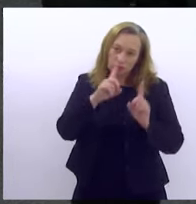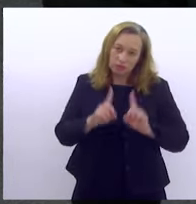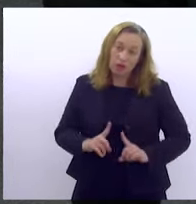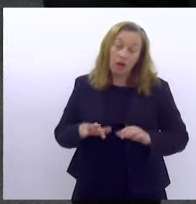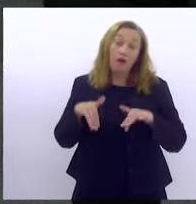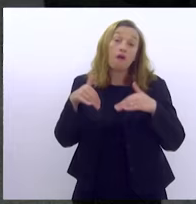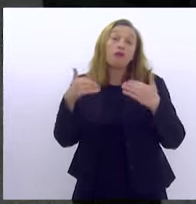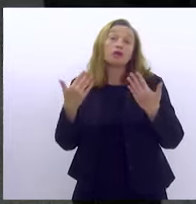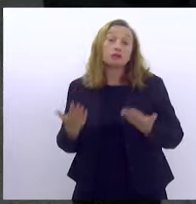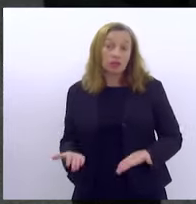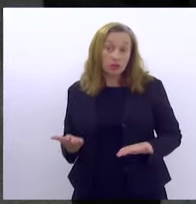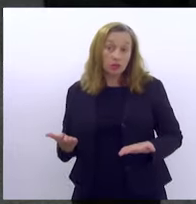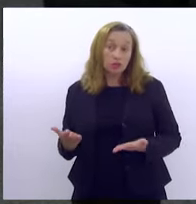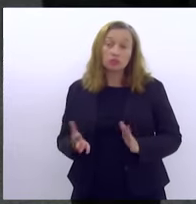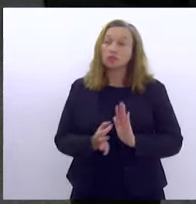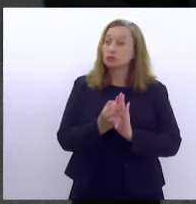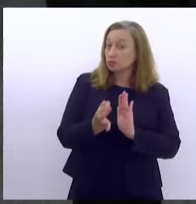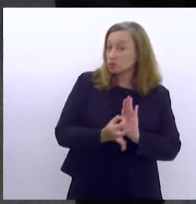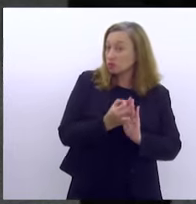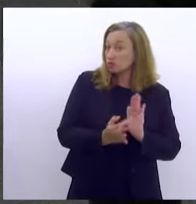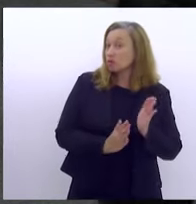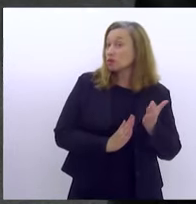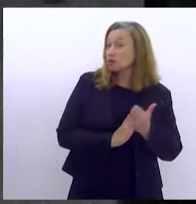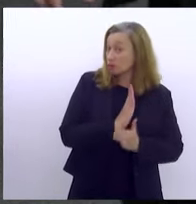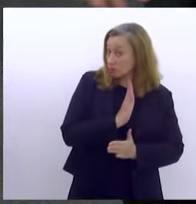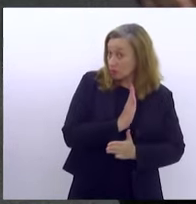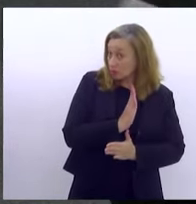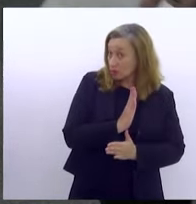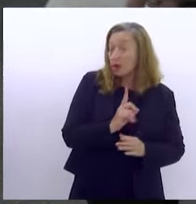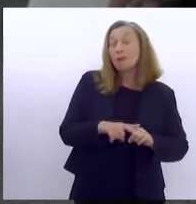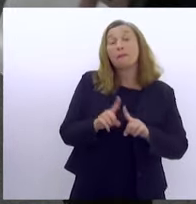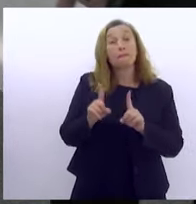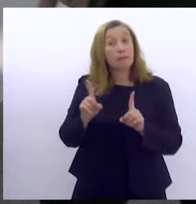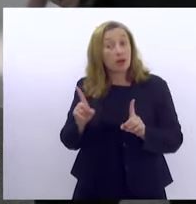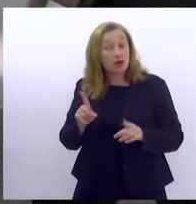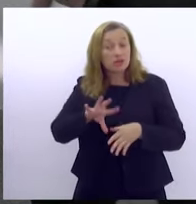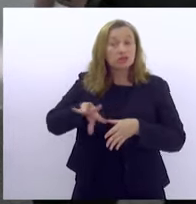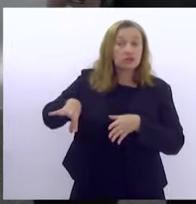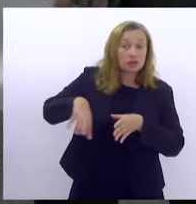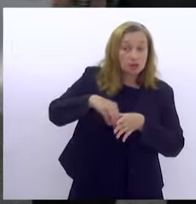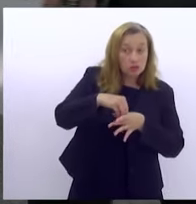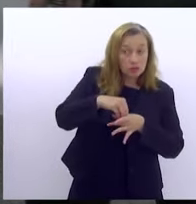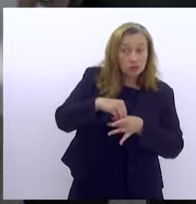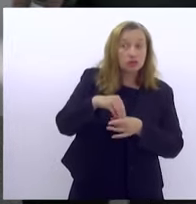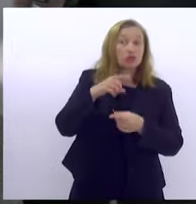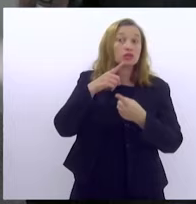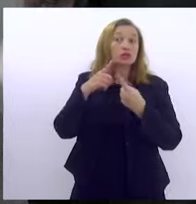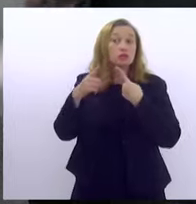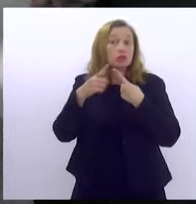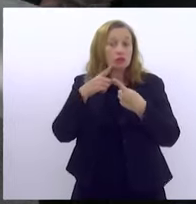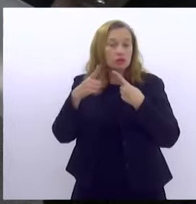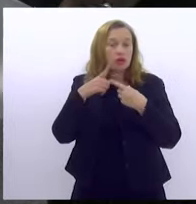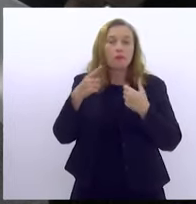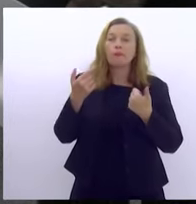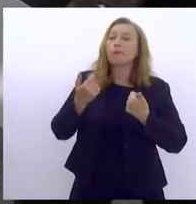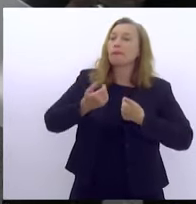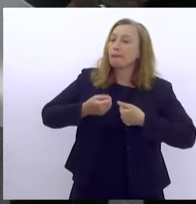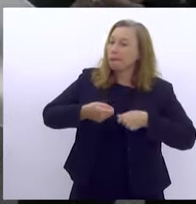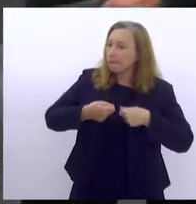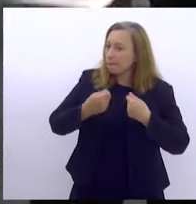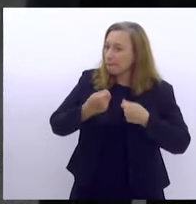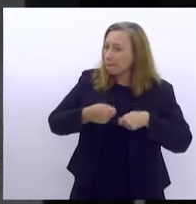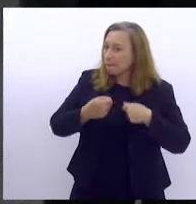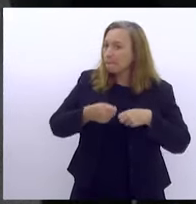Então, o nosso parecer é favorável, mas adicionando na discussão a necessidade e